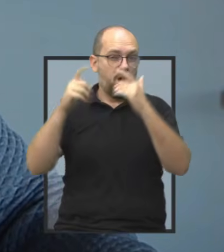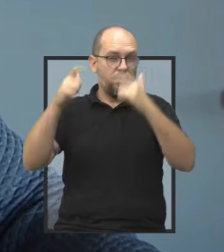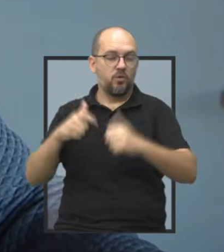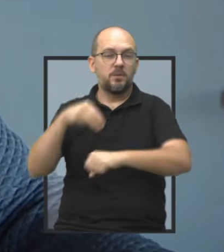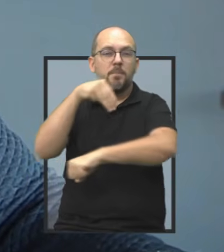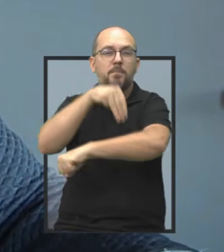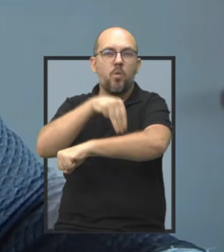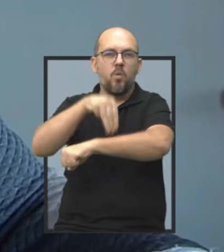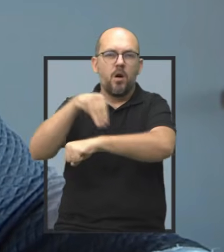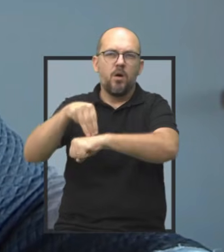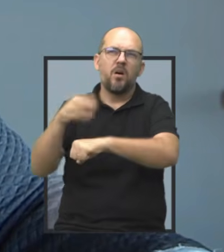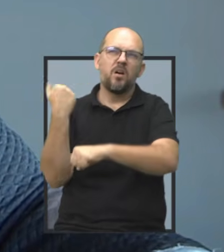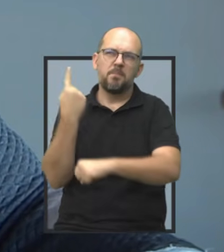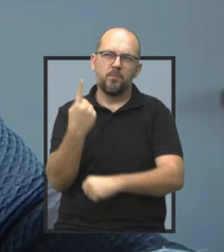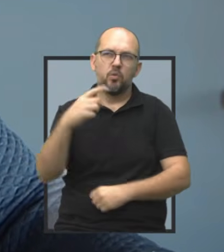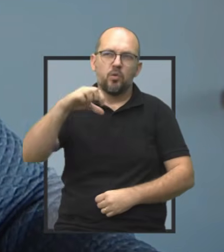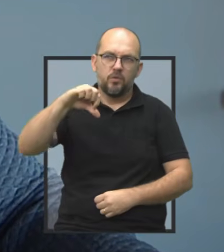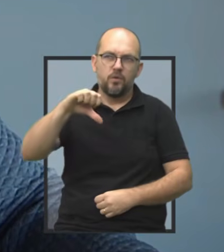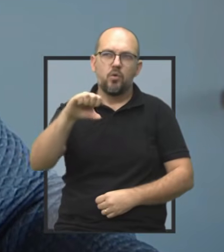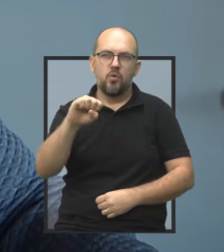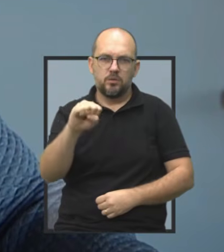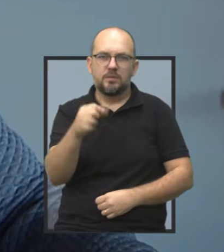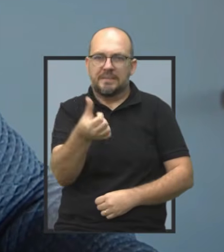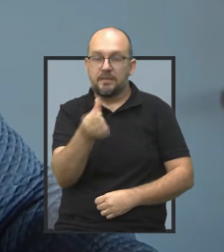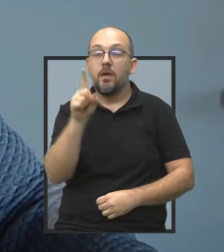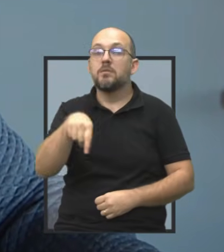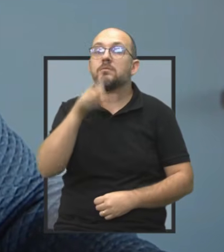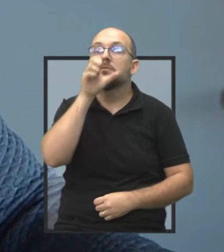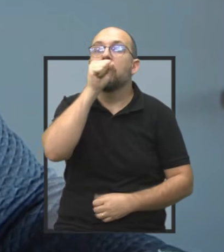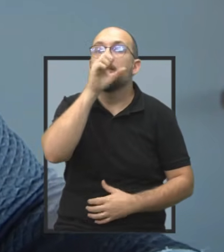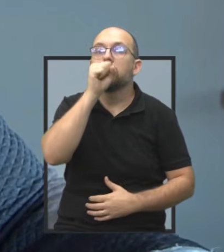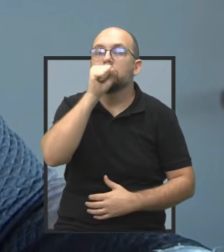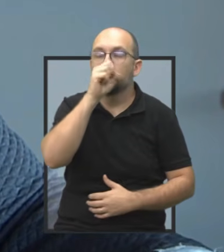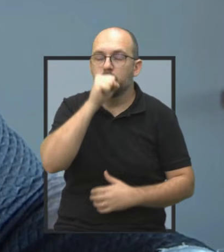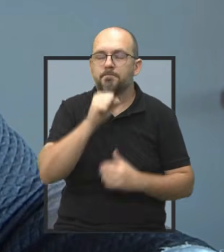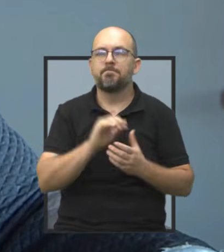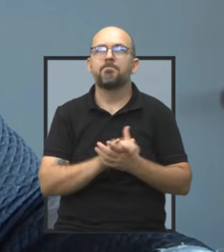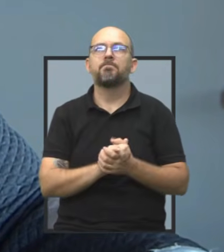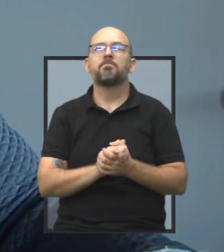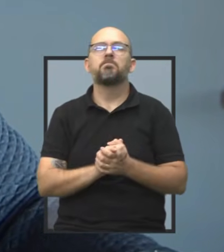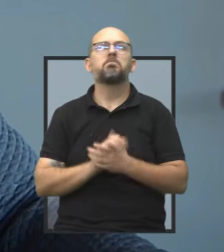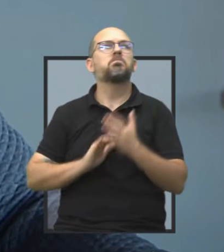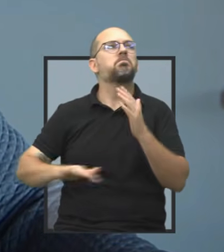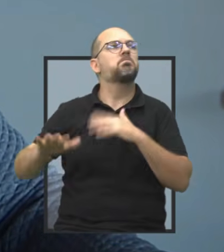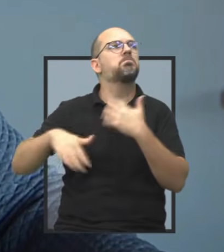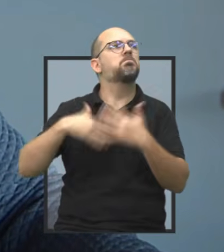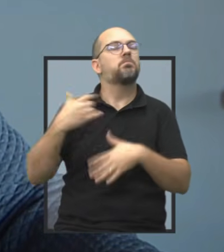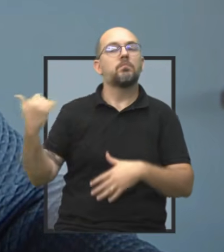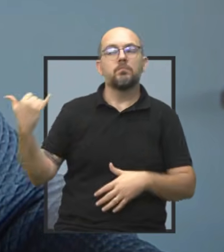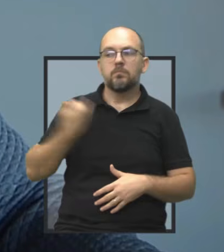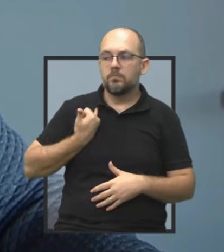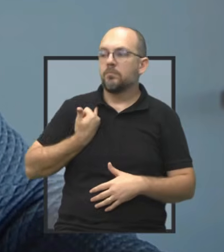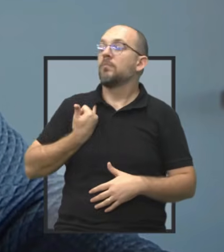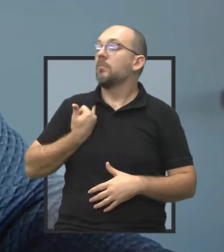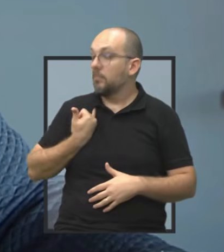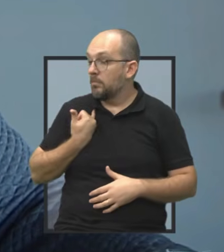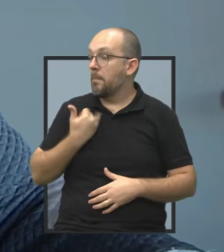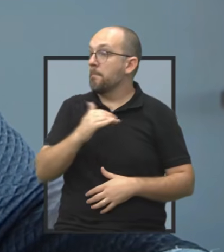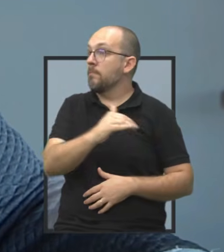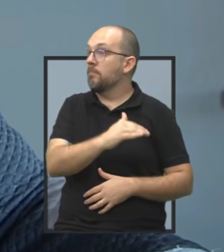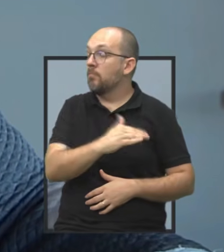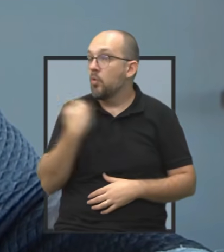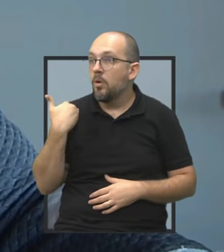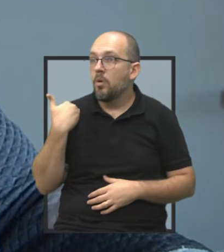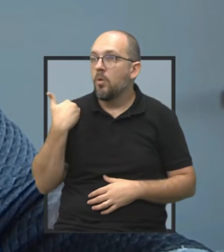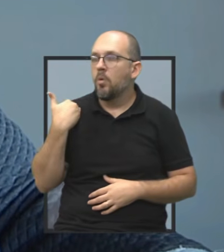em Mongaguá na época, em 86. Foi num sábado, quando eu